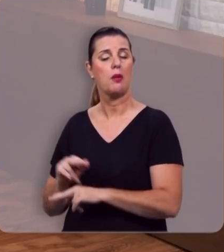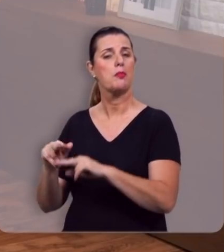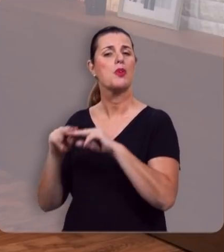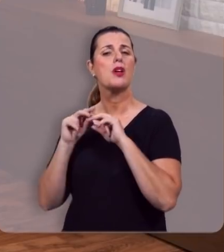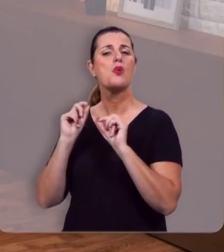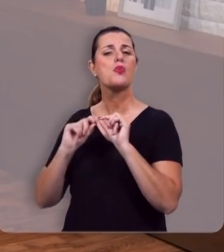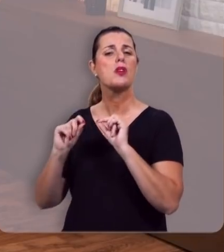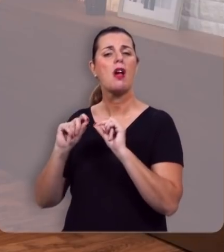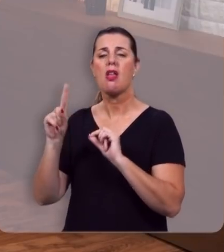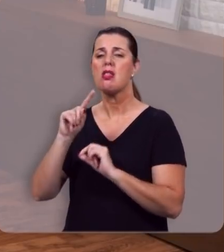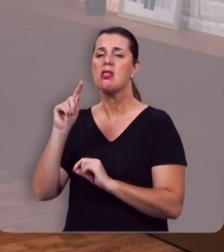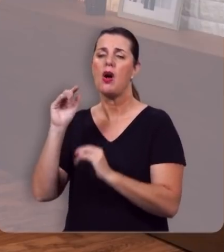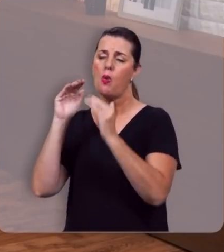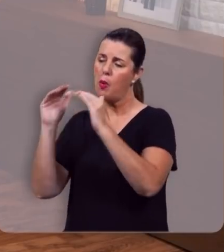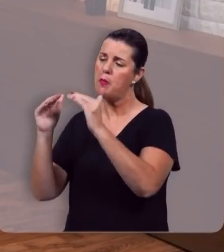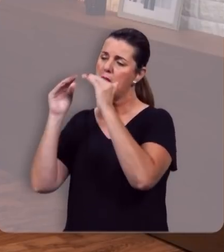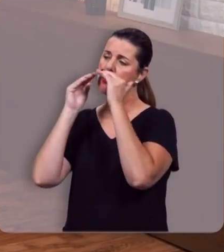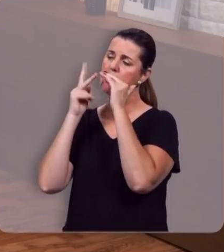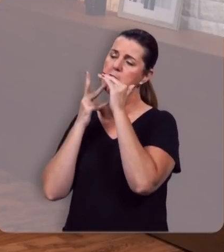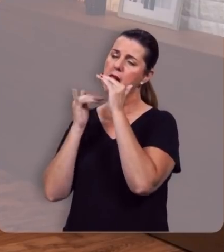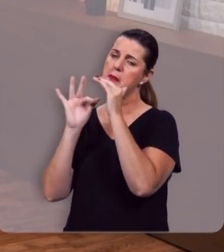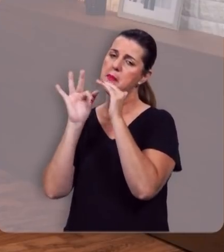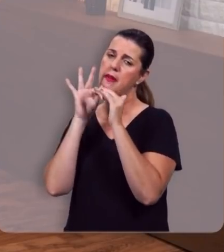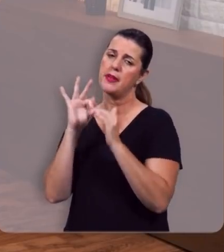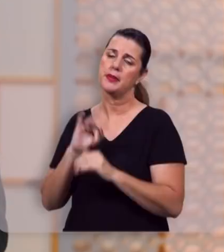não ouvirem pai e mãe.